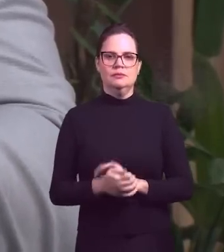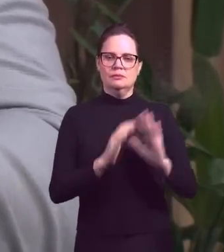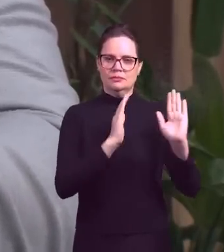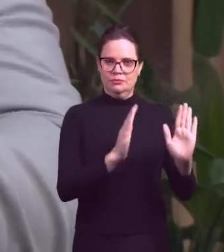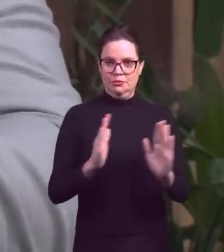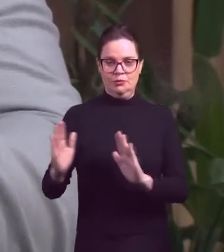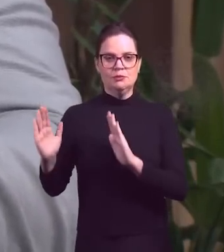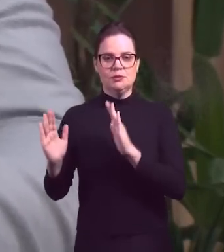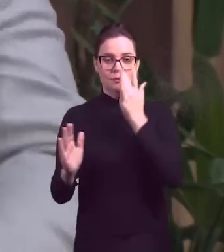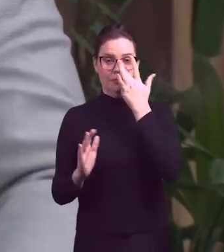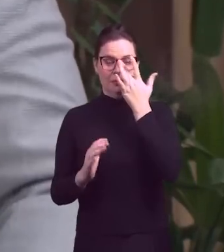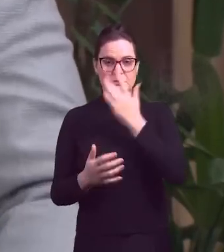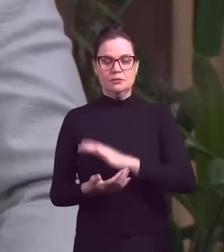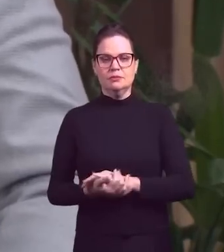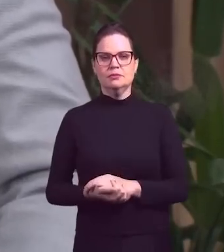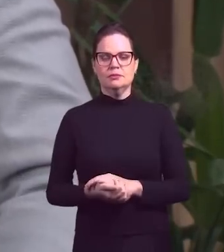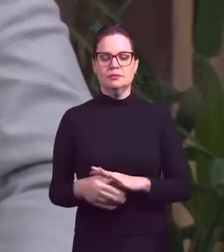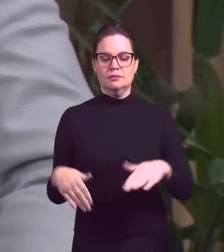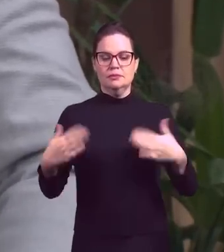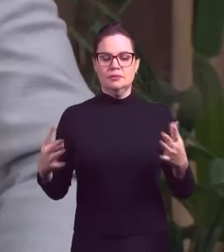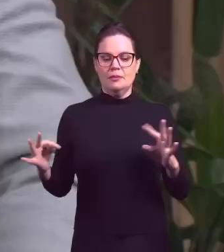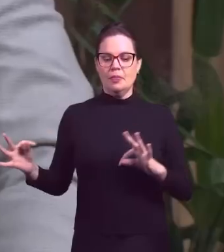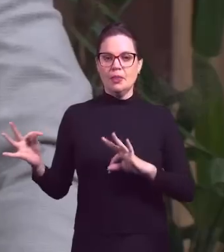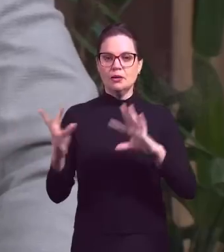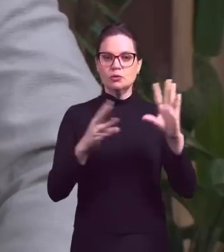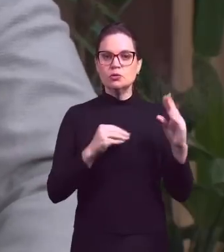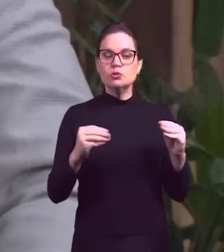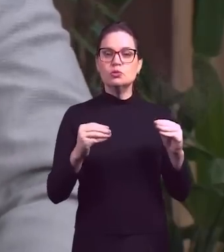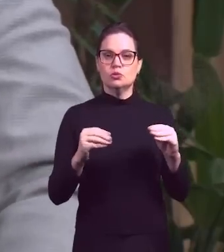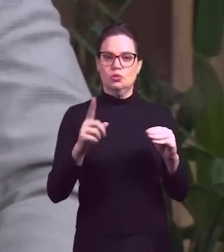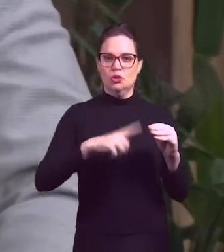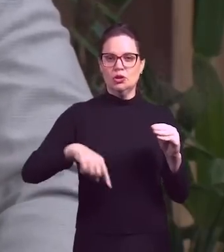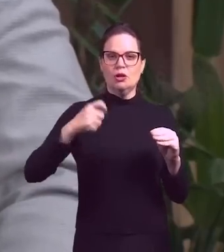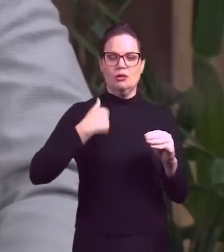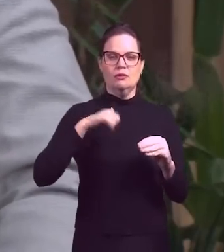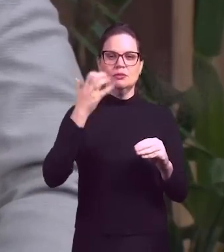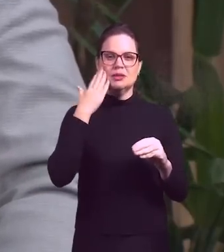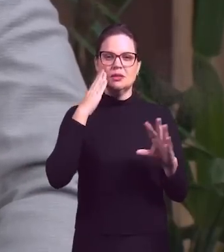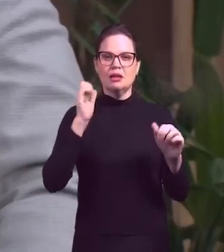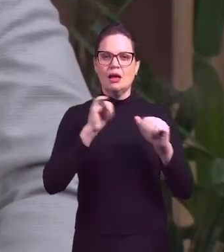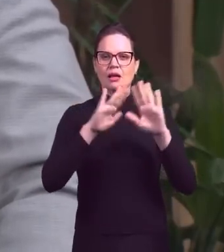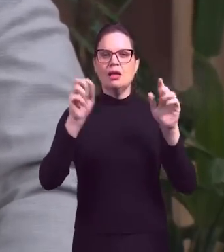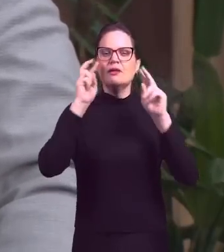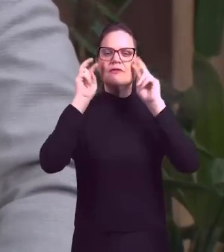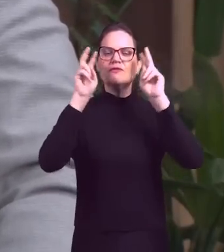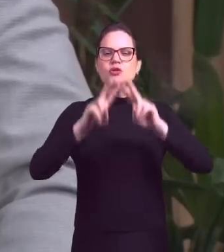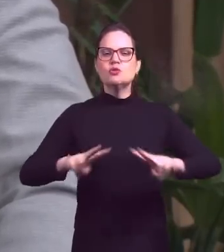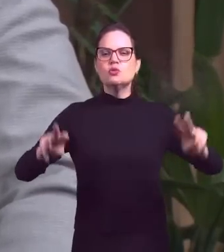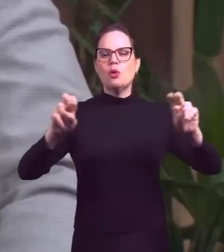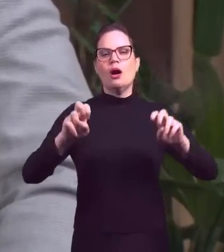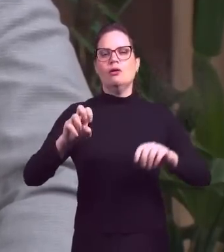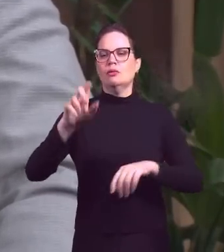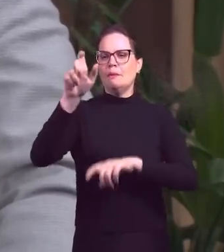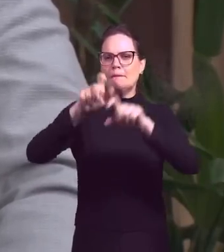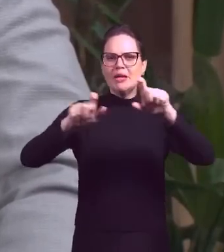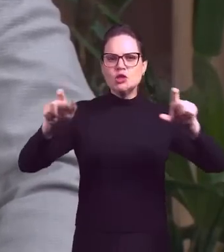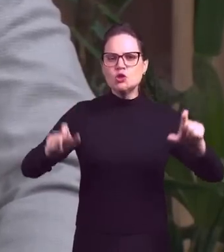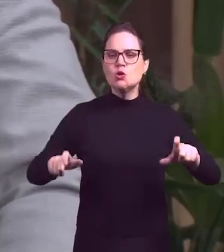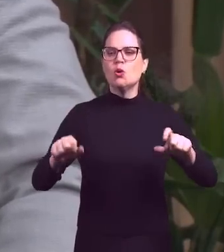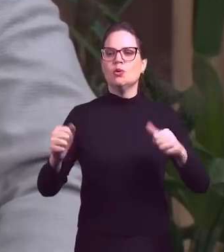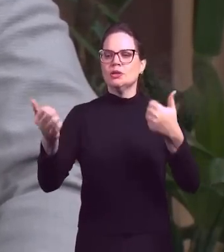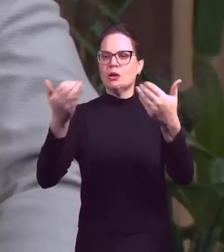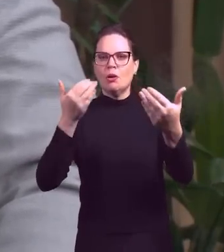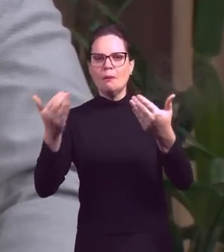Santo, em sequência. Né? Então, os elementos visuais, pastor Lorenzo, as pessoas,